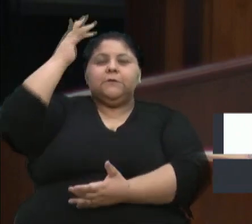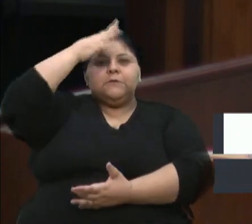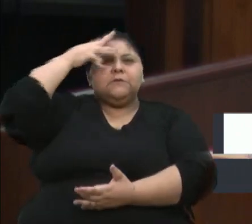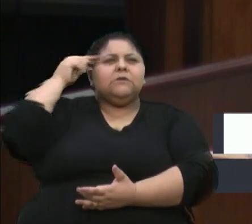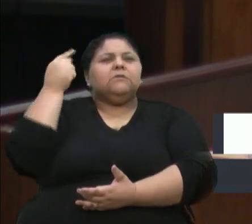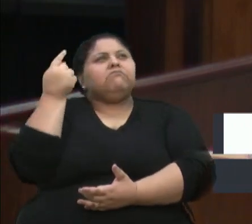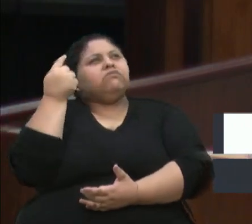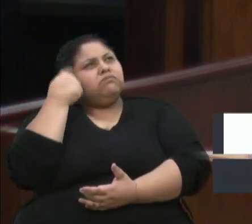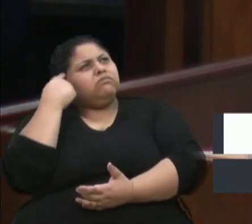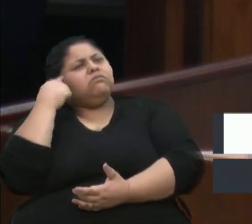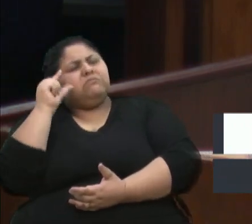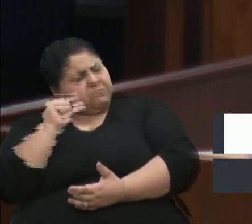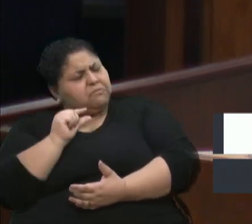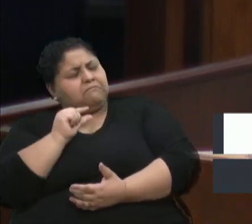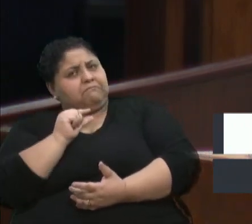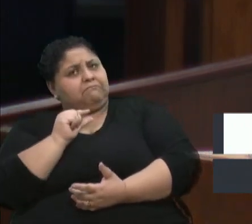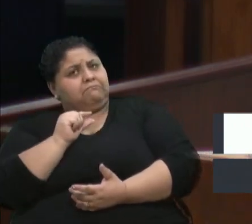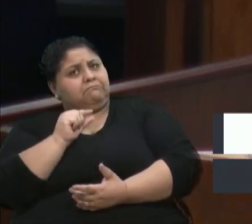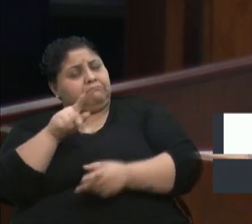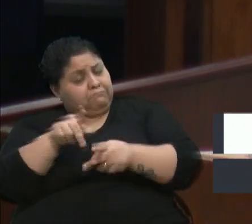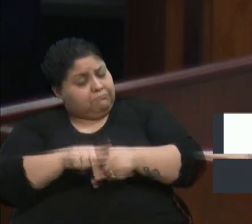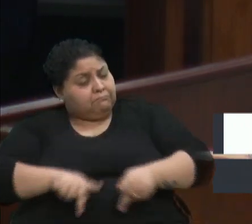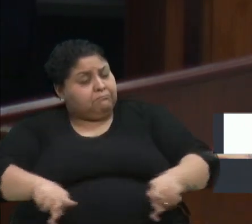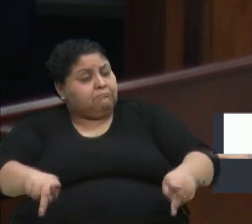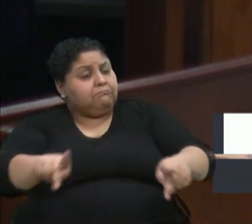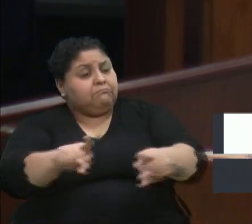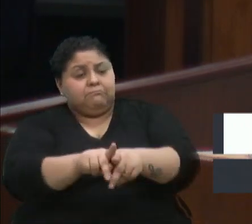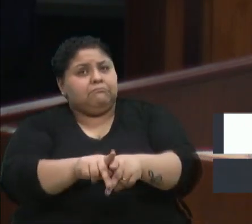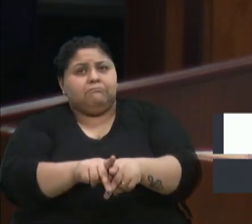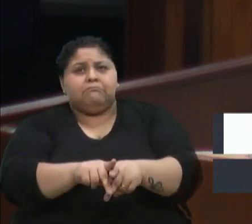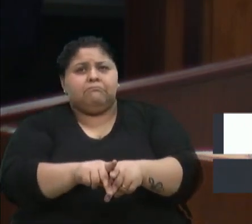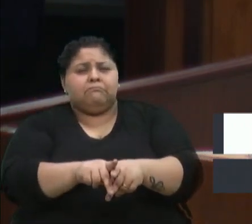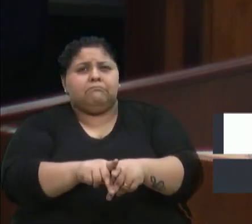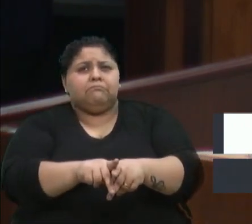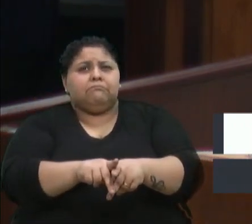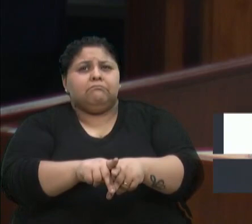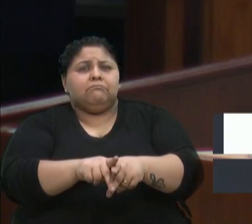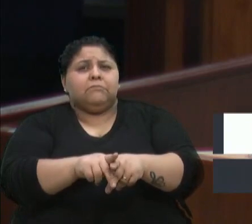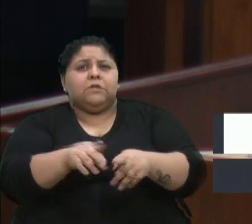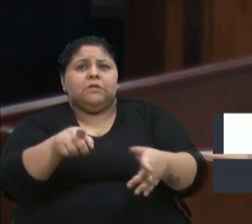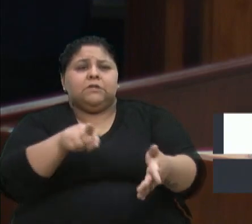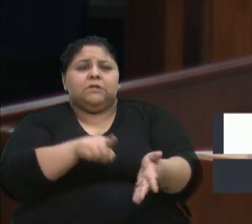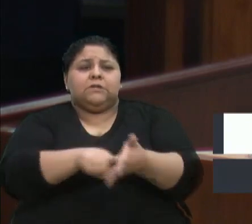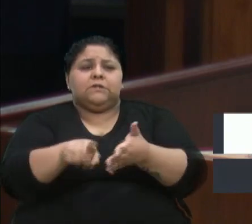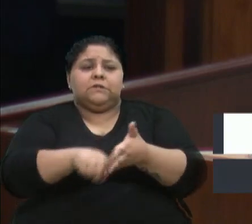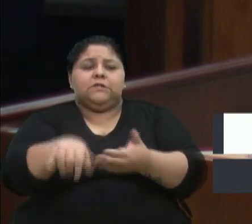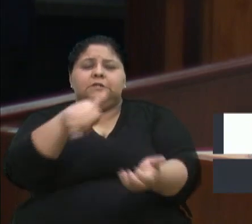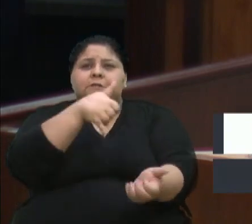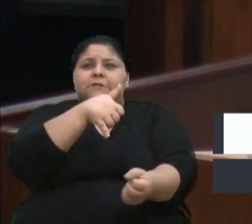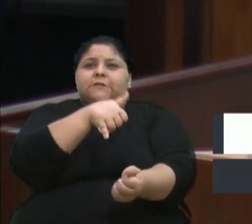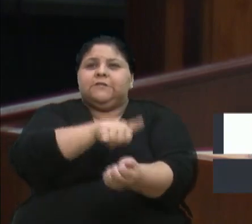reflexão, para que a população não seja deludibriada.